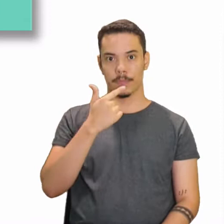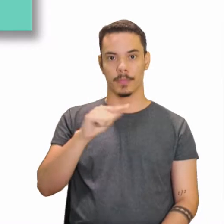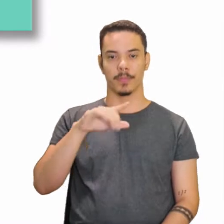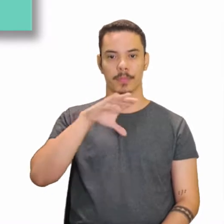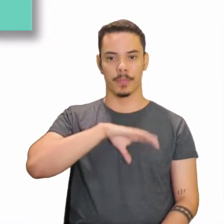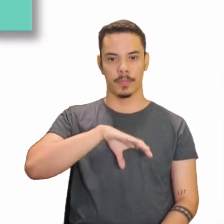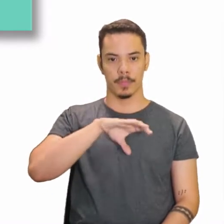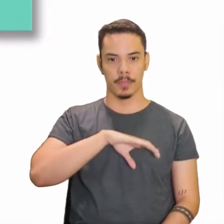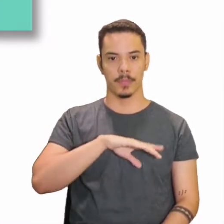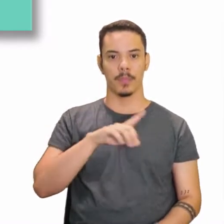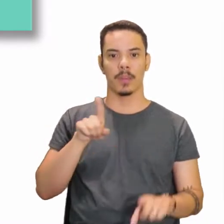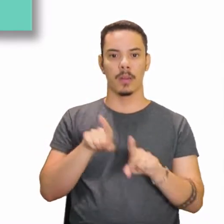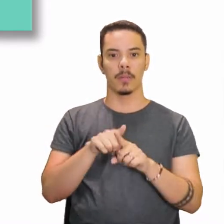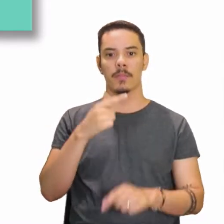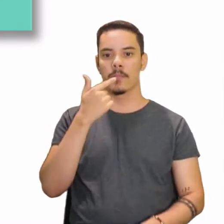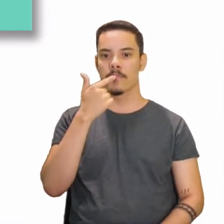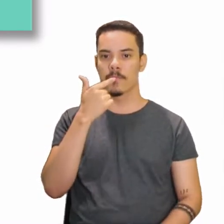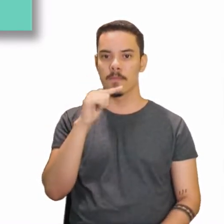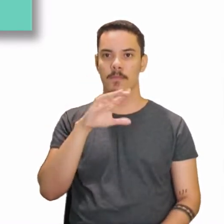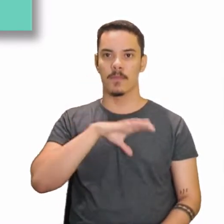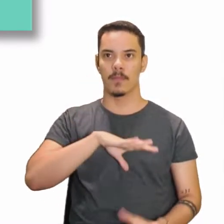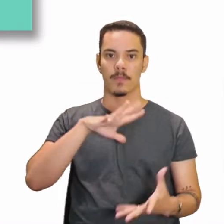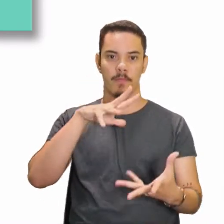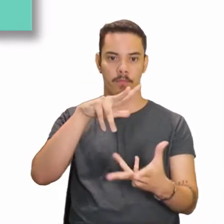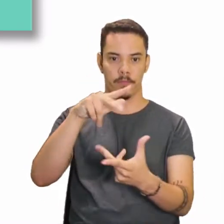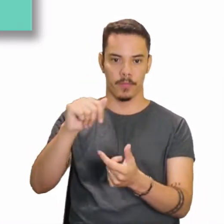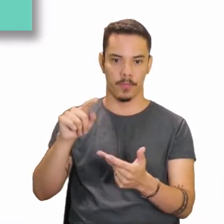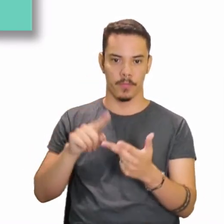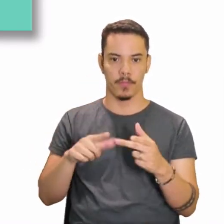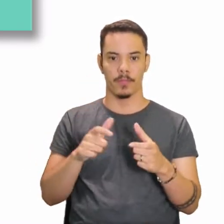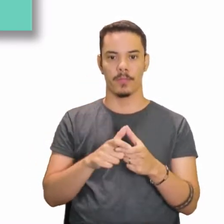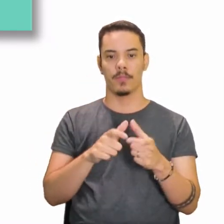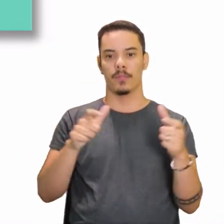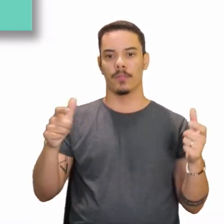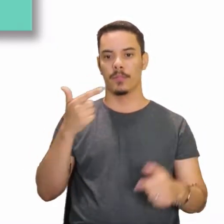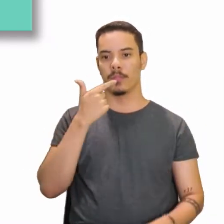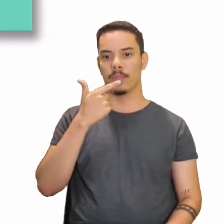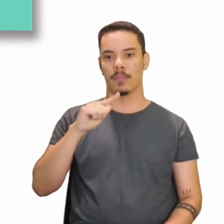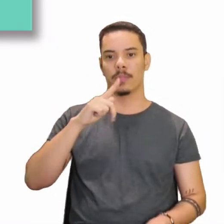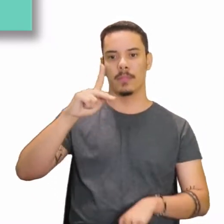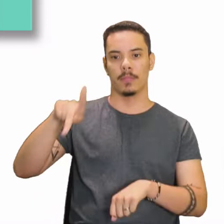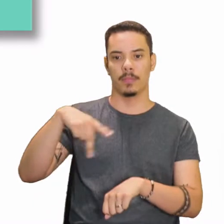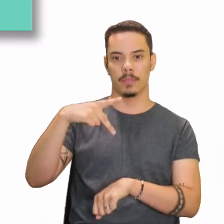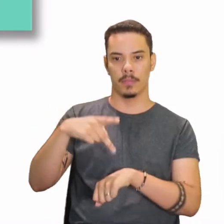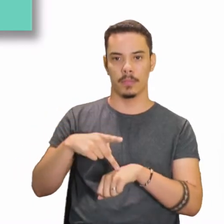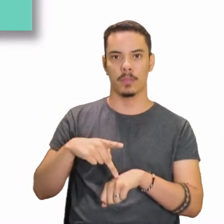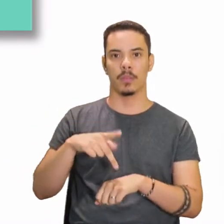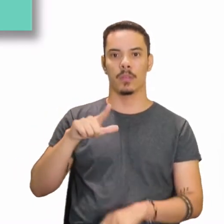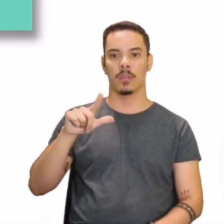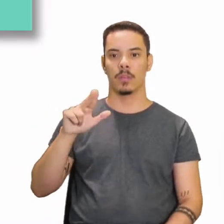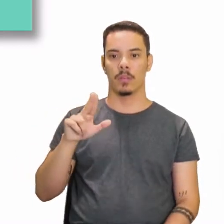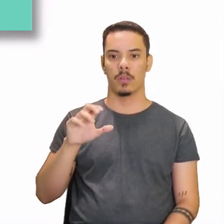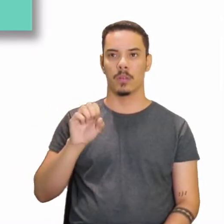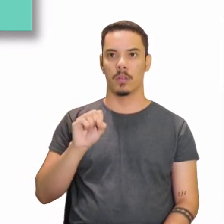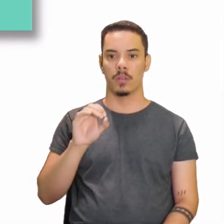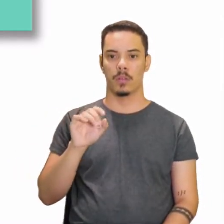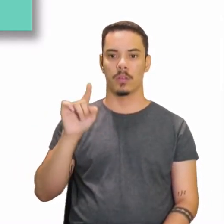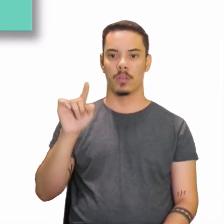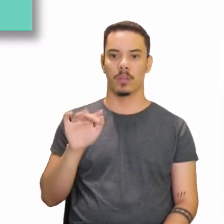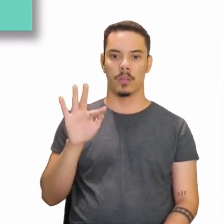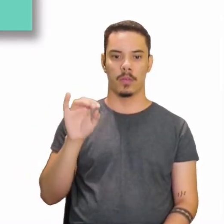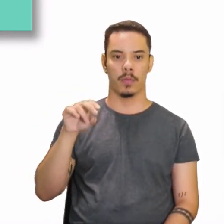portuguesa, a língua portuguesa no mundo, a expansão da língua nos países lusófonos e o